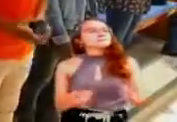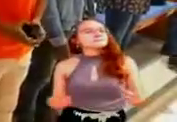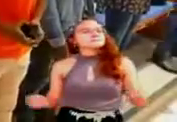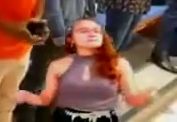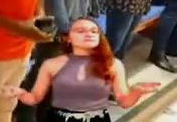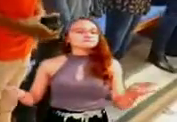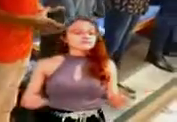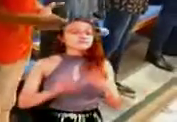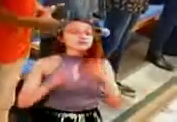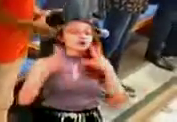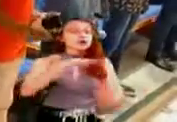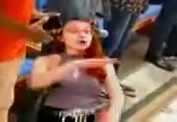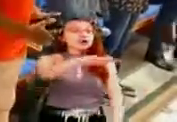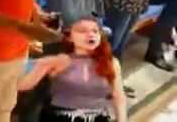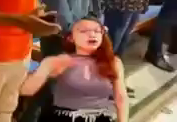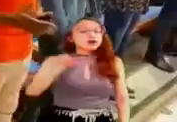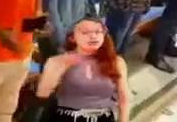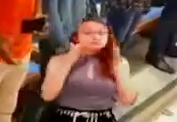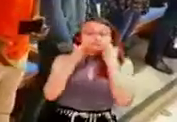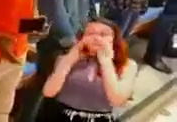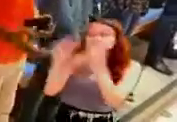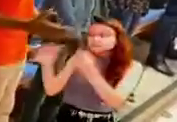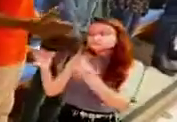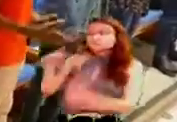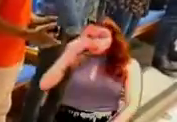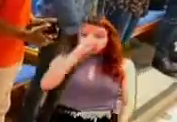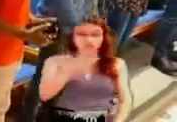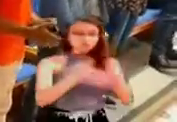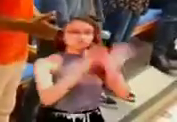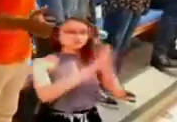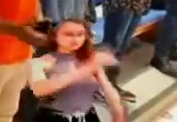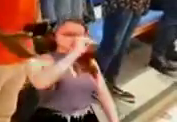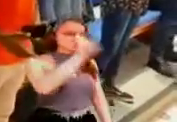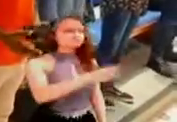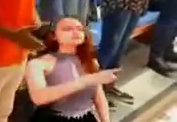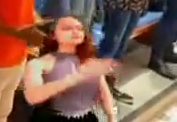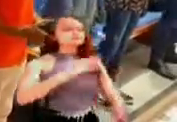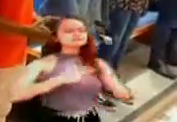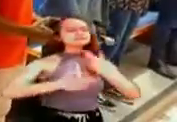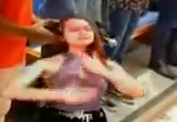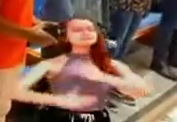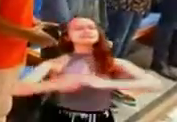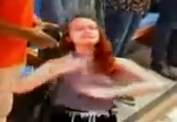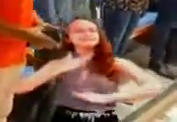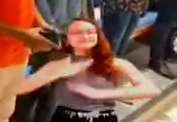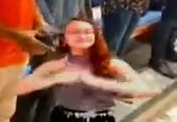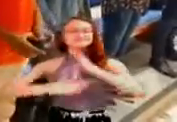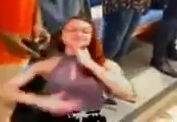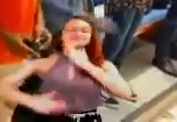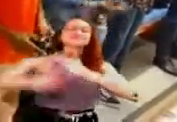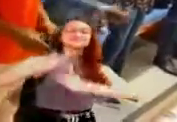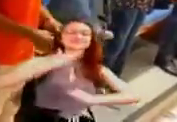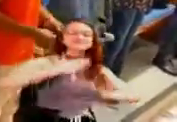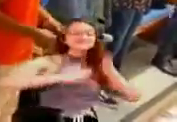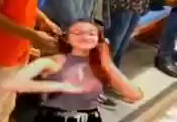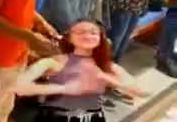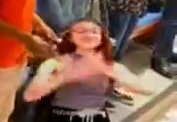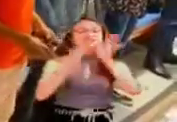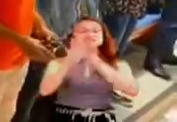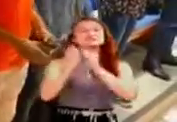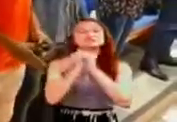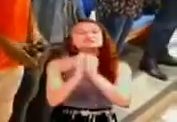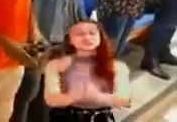Pois todos ouvem ao meu cantar, sossegai,